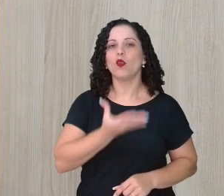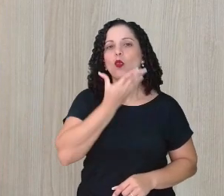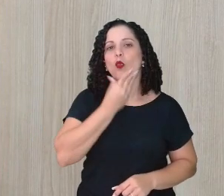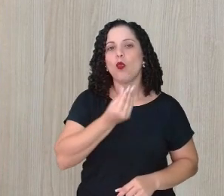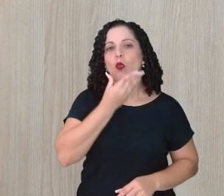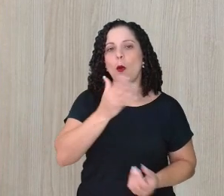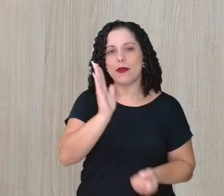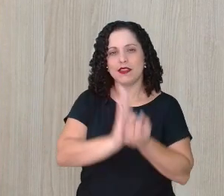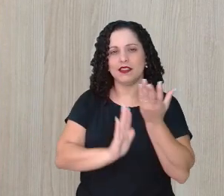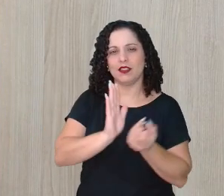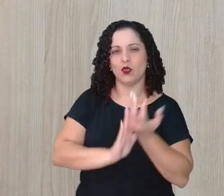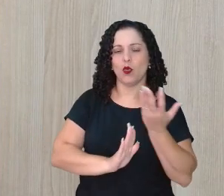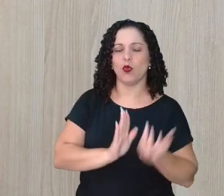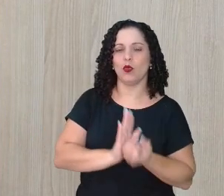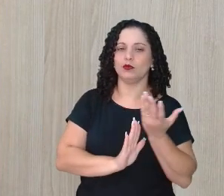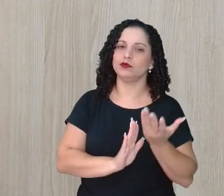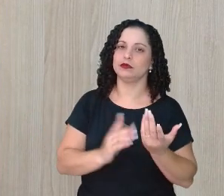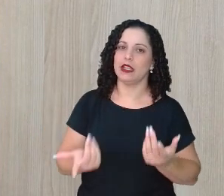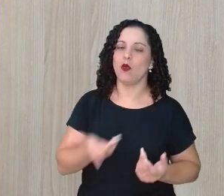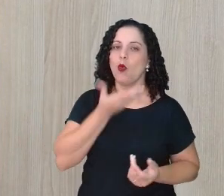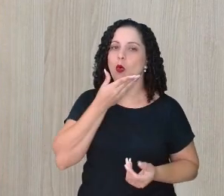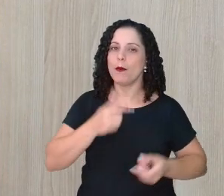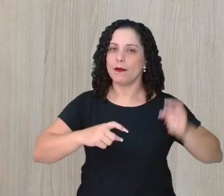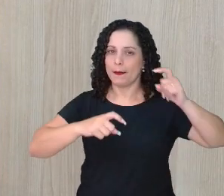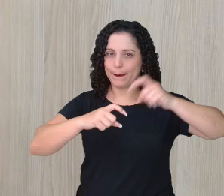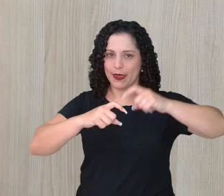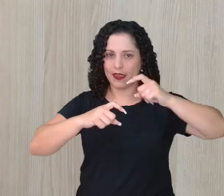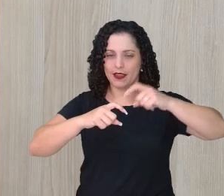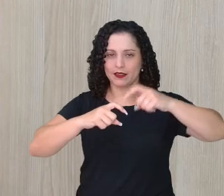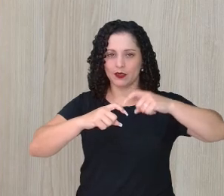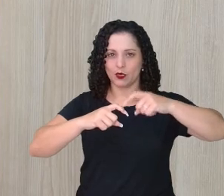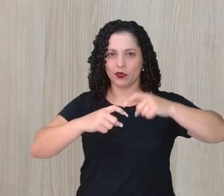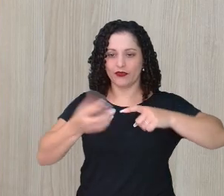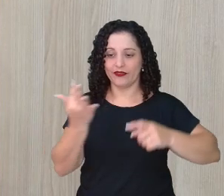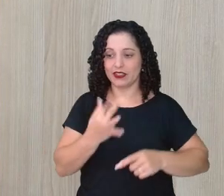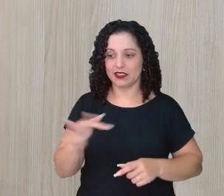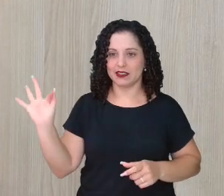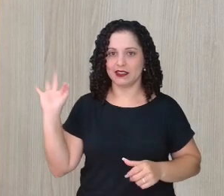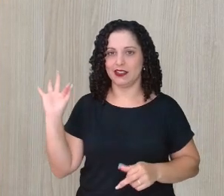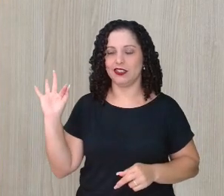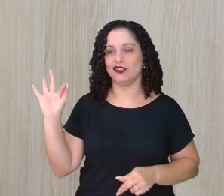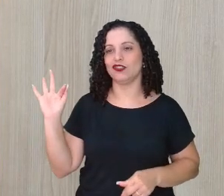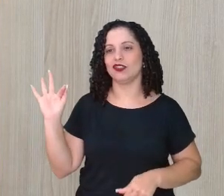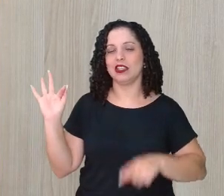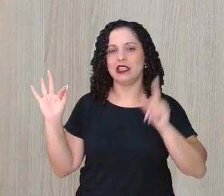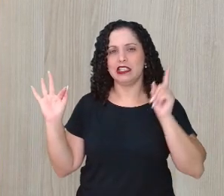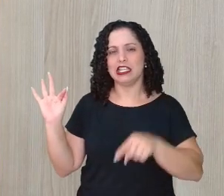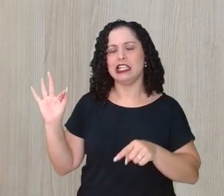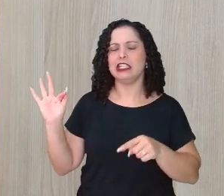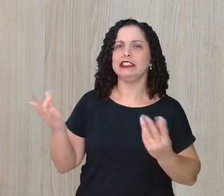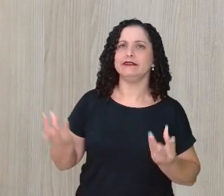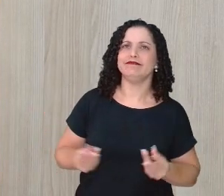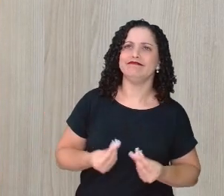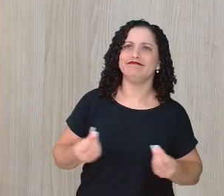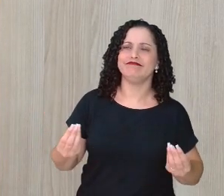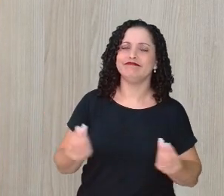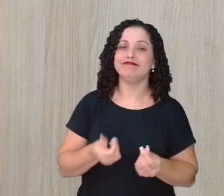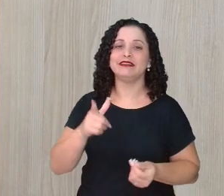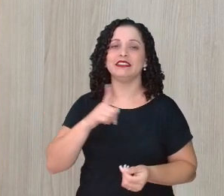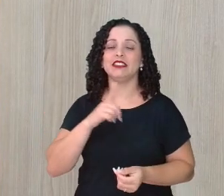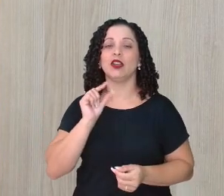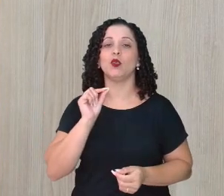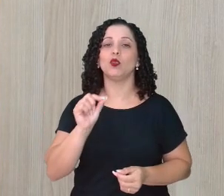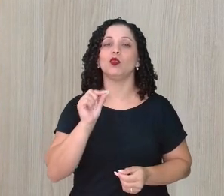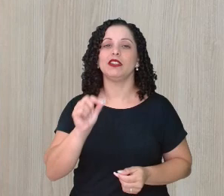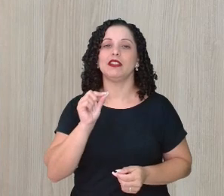Guillotin. E era um médico, né, francês, e naquele momento, né, existia o que a